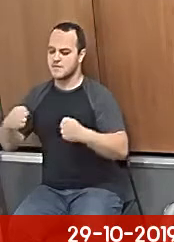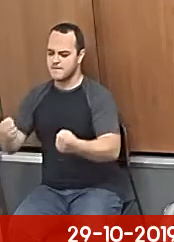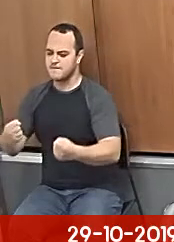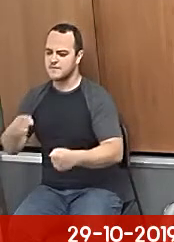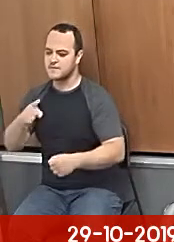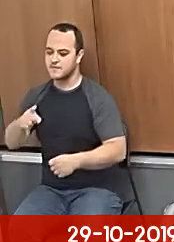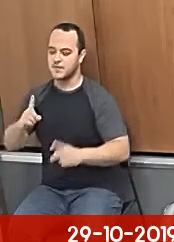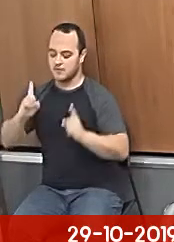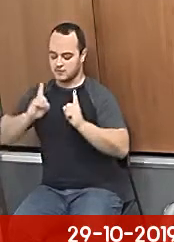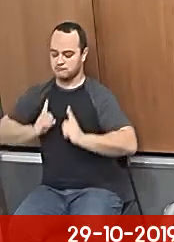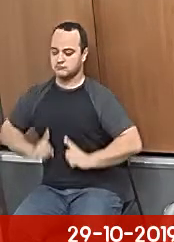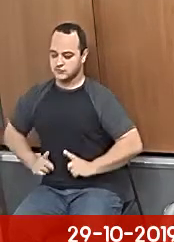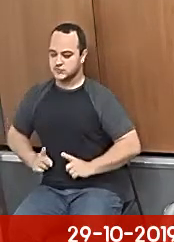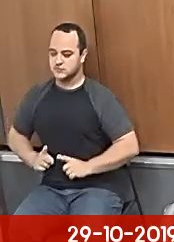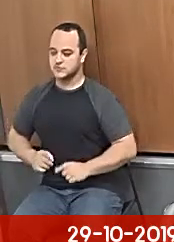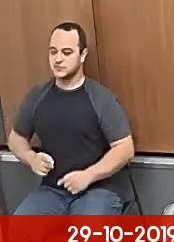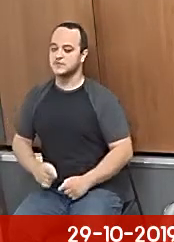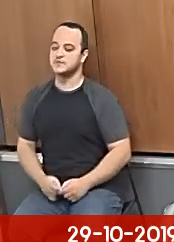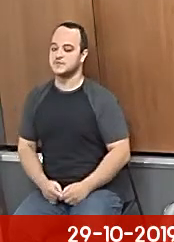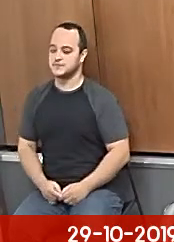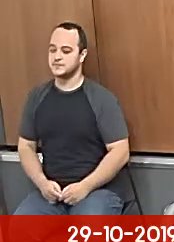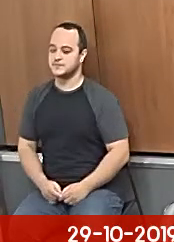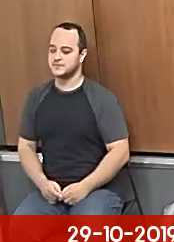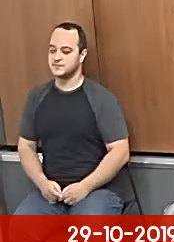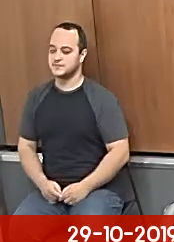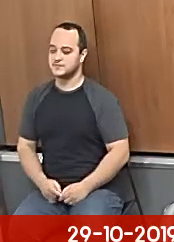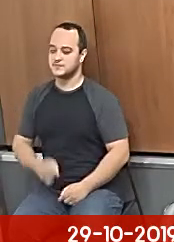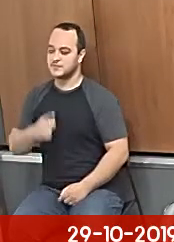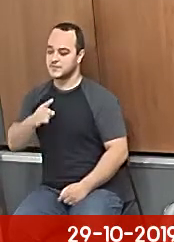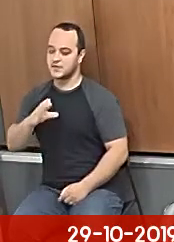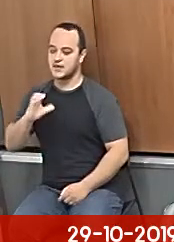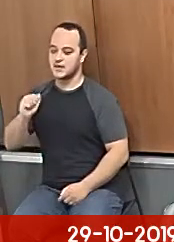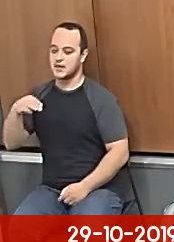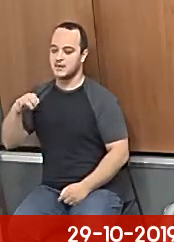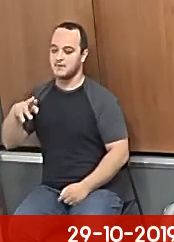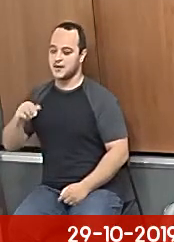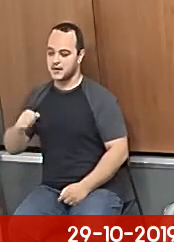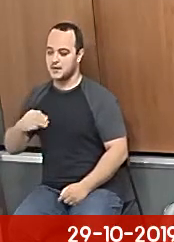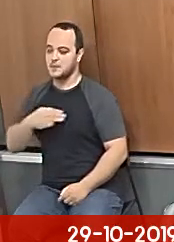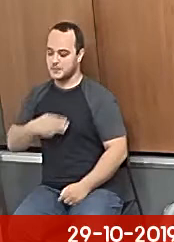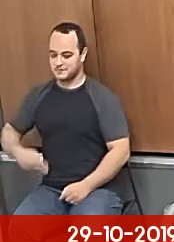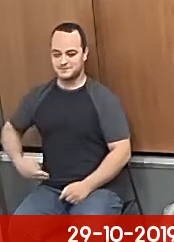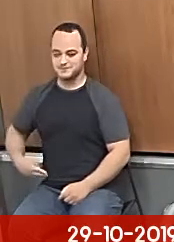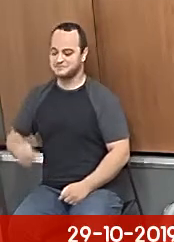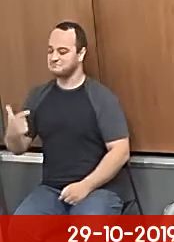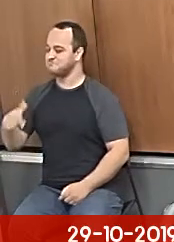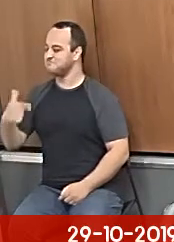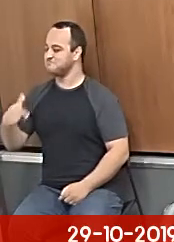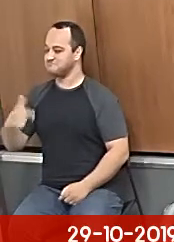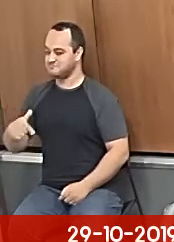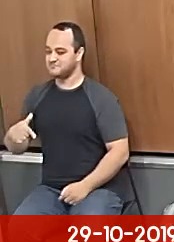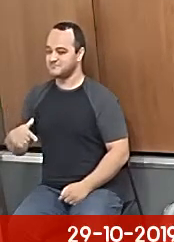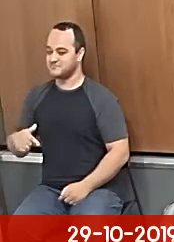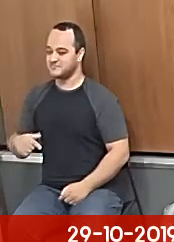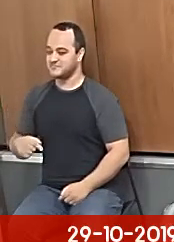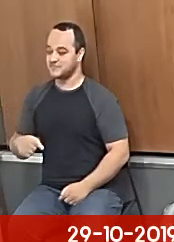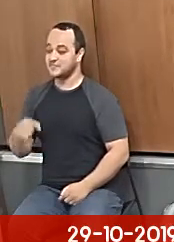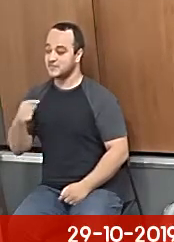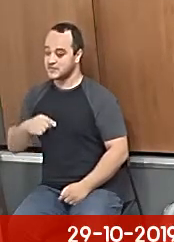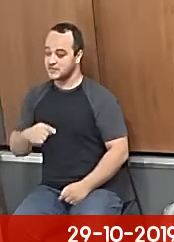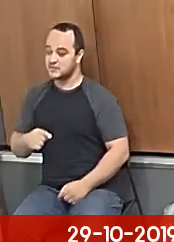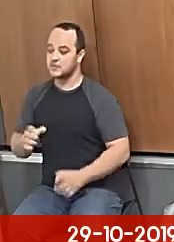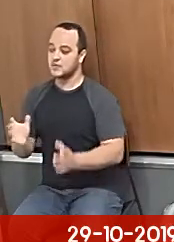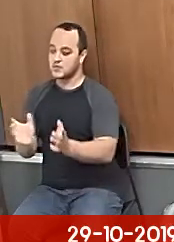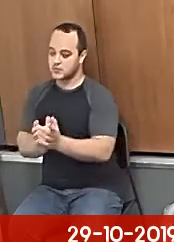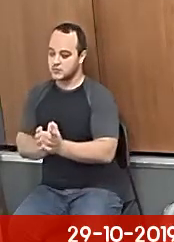com deficiência. Lá na Câmara Municipal, a gente não tem uma comissão definida, mas lá é a Comissão de Direitos Humanos,